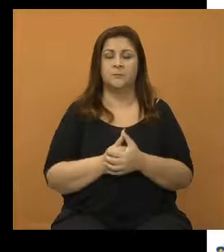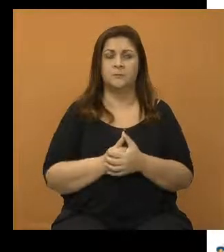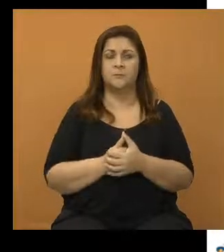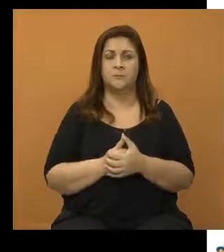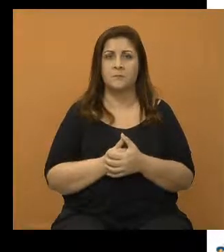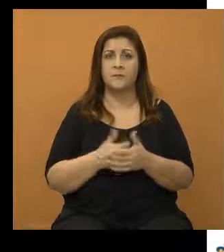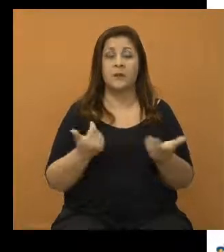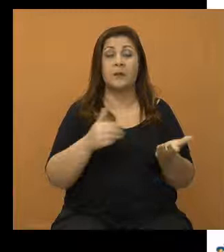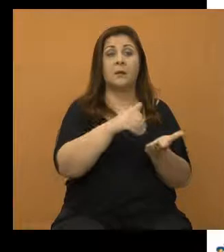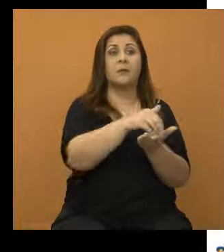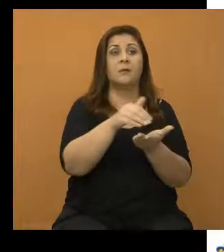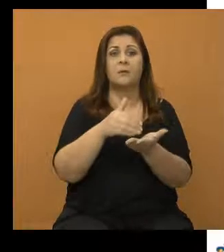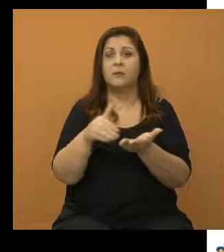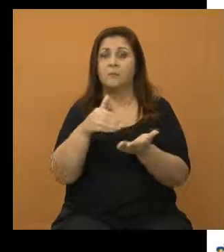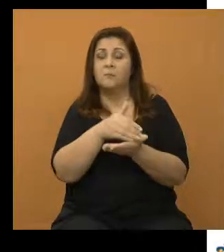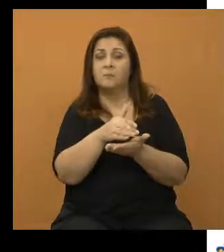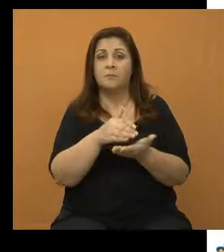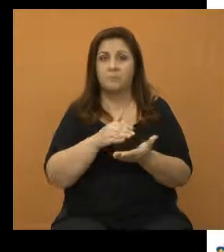né, onde